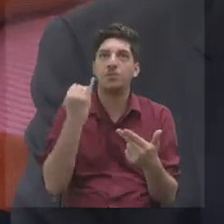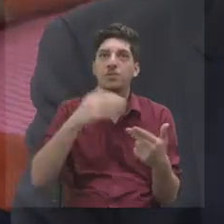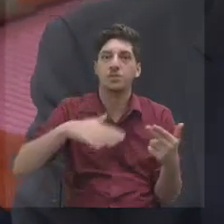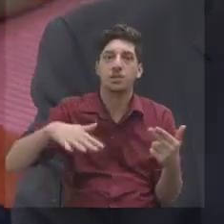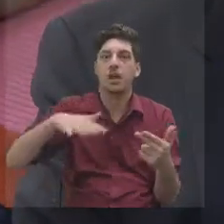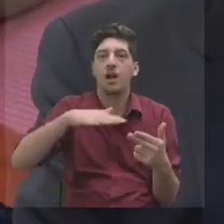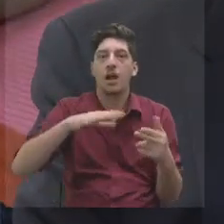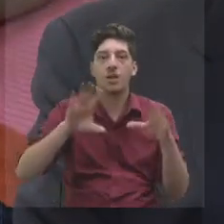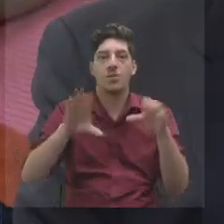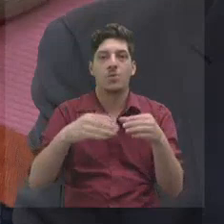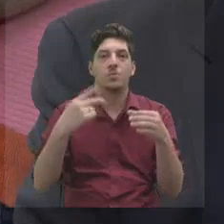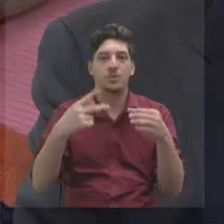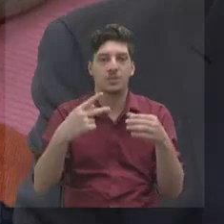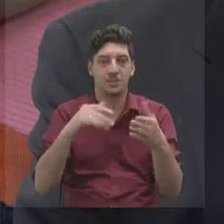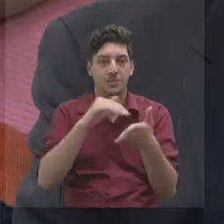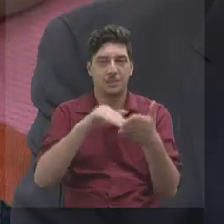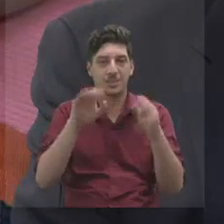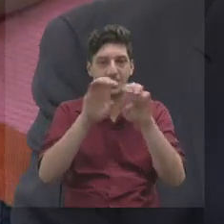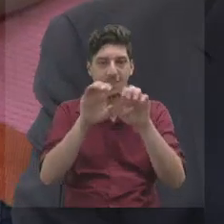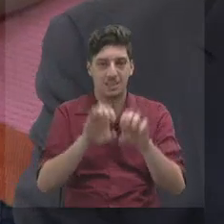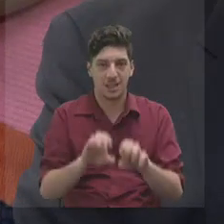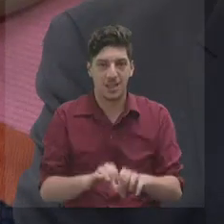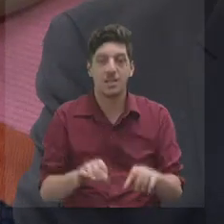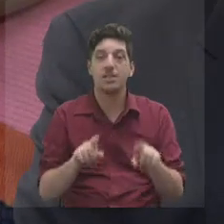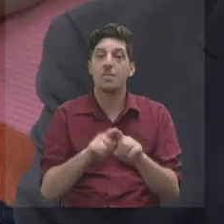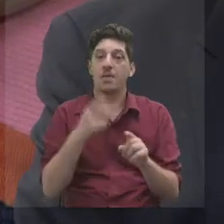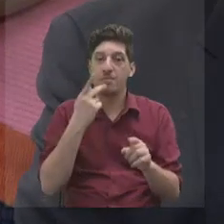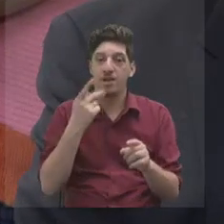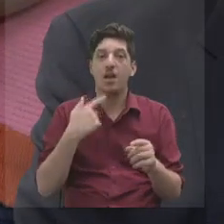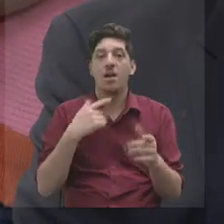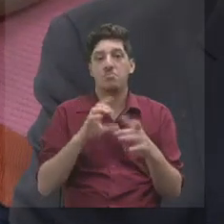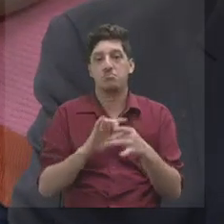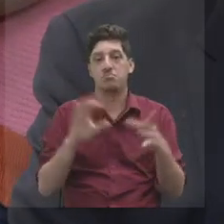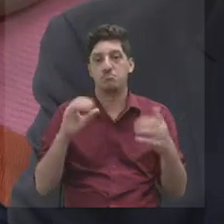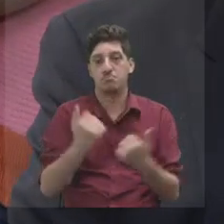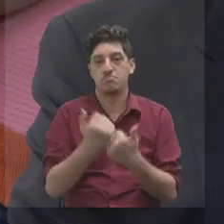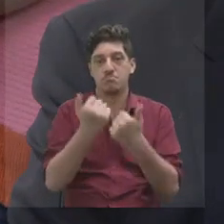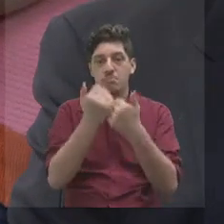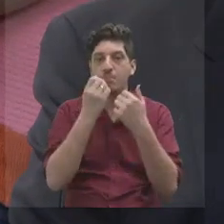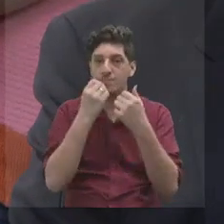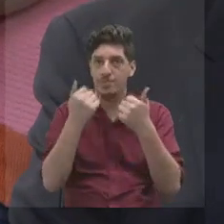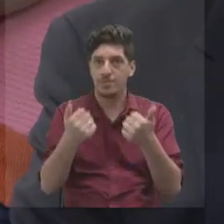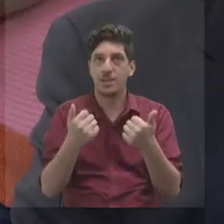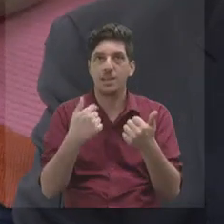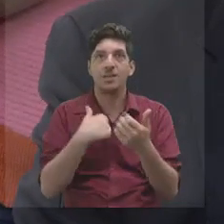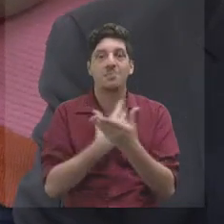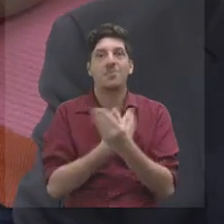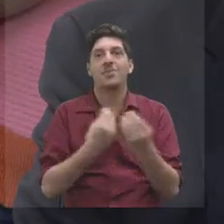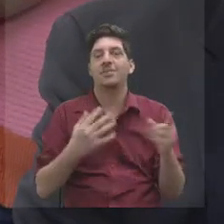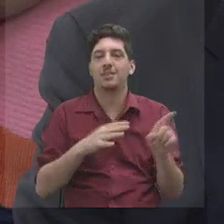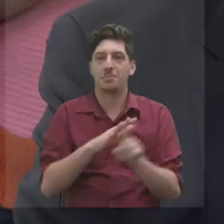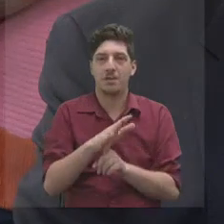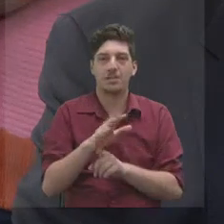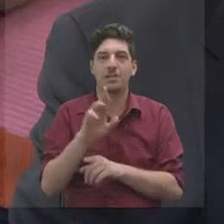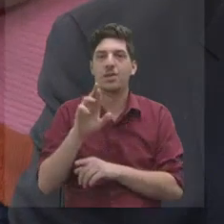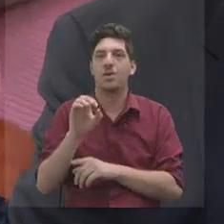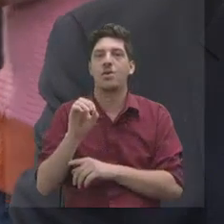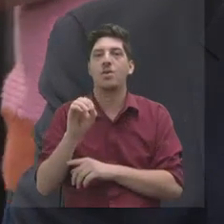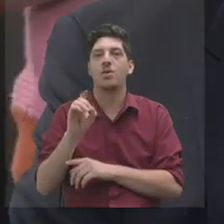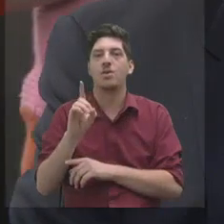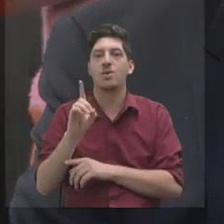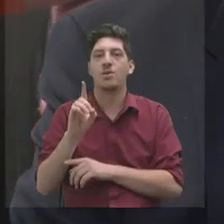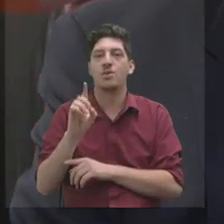do Senhor e eu quero dizer que podem contar comigo eu tenho muitas demandas o Rodrigo sabe assim a gente é muito